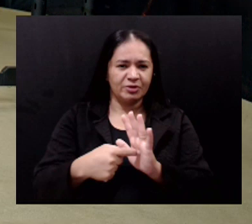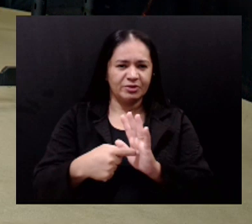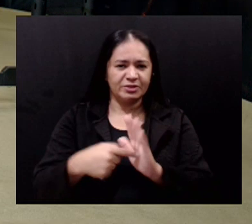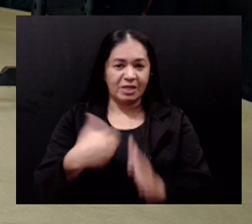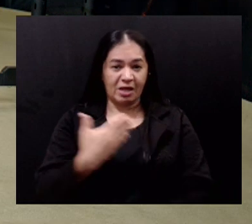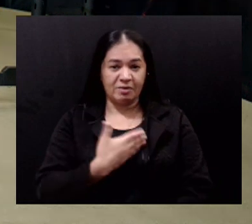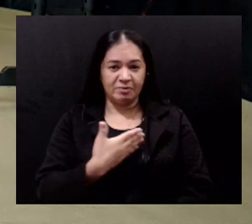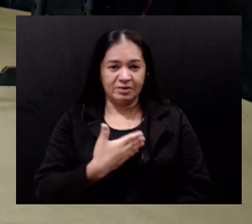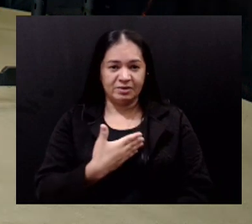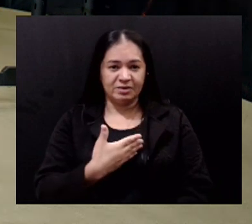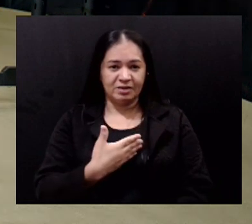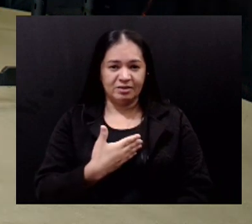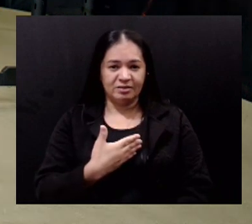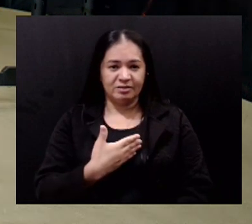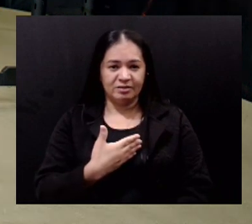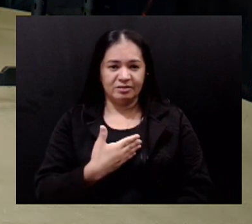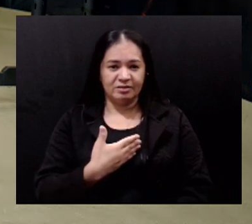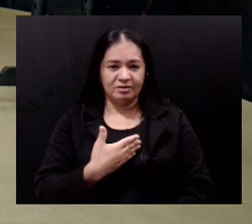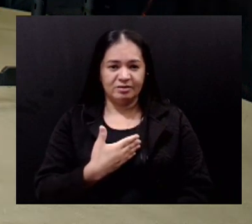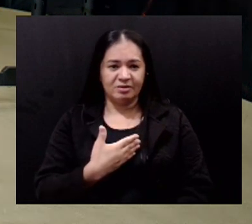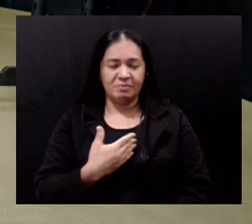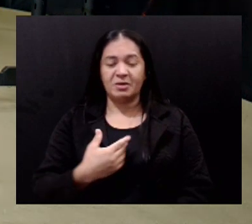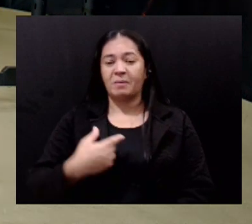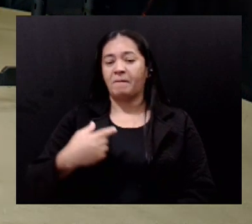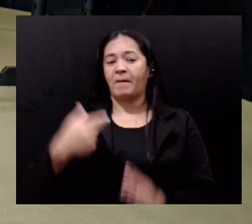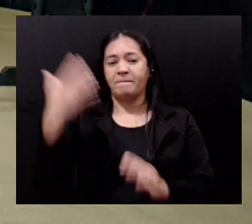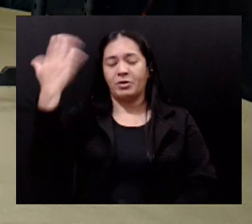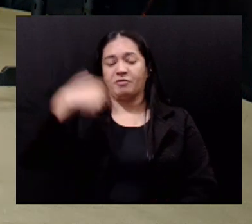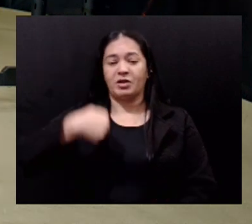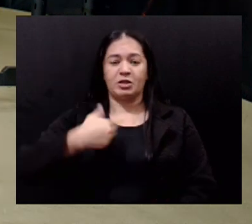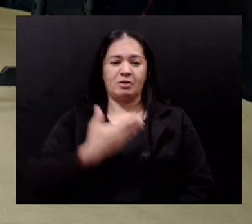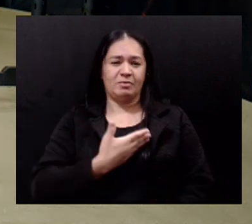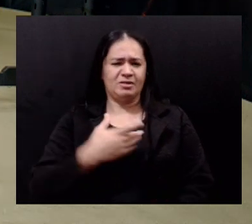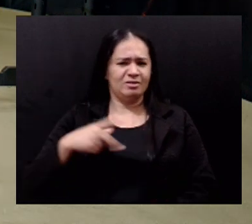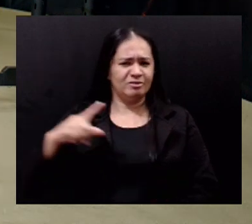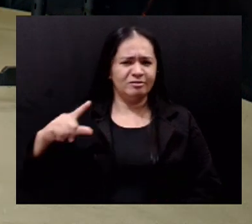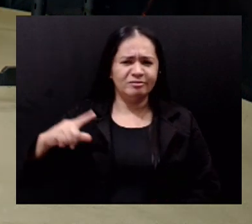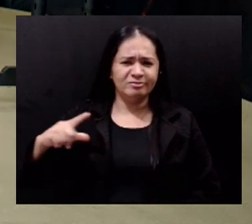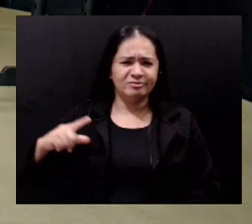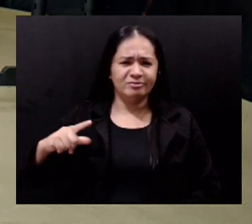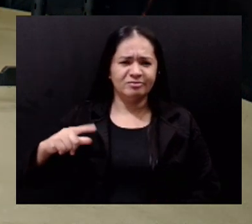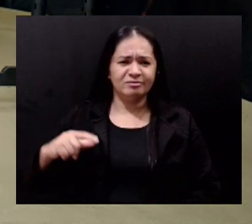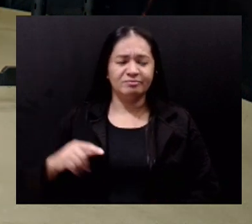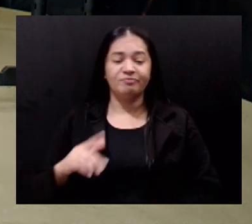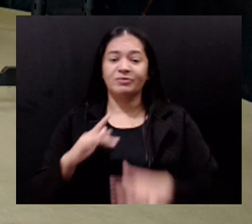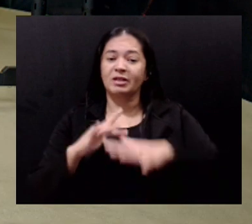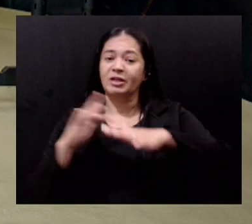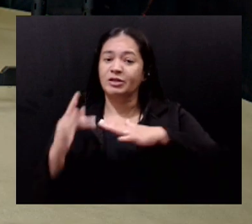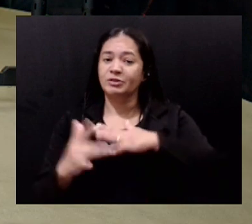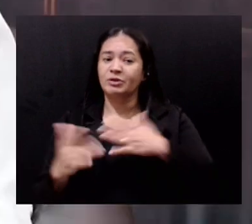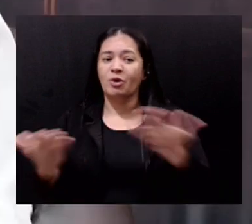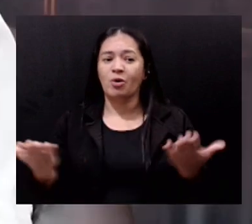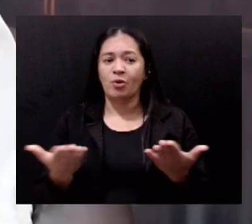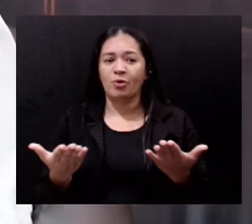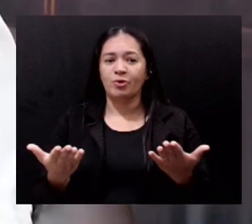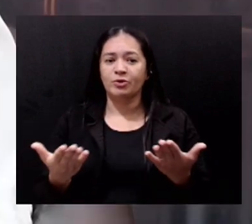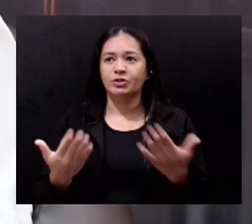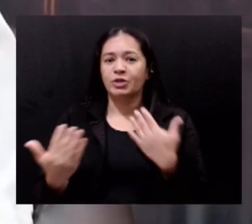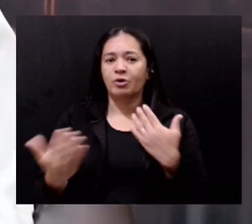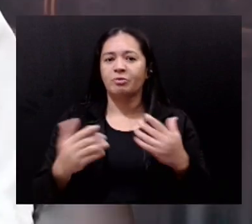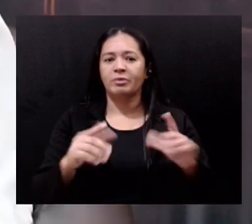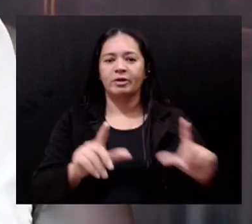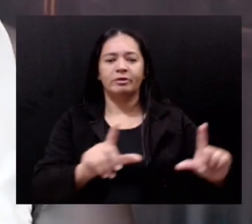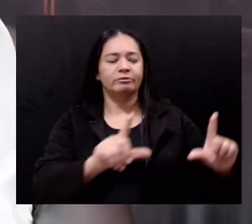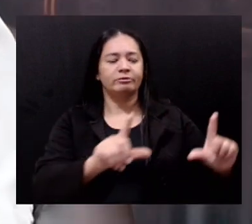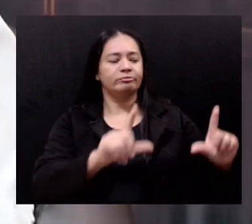mostrar que eu tenho uma para amizade mostrar que eu ali. tenho amizade? É É, isso a rede mesmo? social hoje em dia virou uma vitrine, Virou. né, então as pessoas